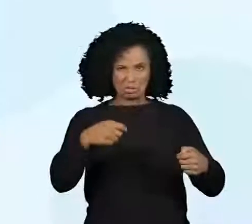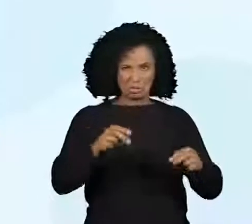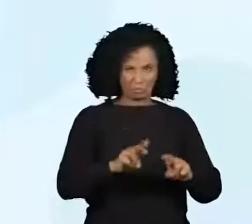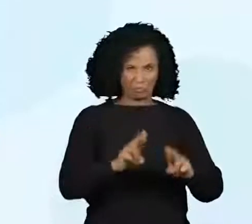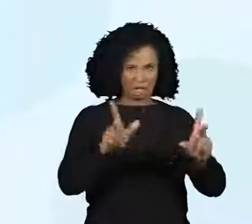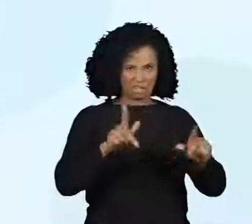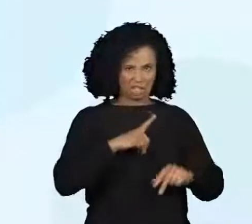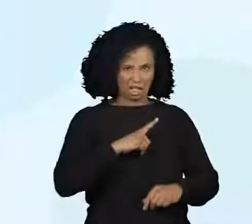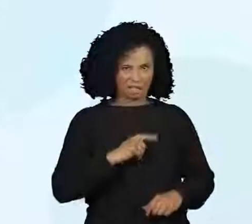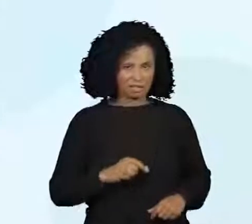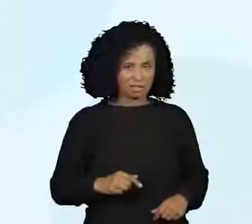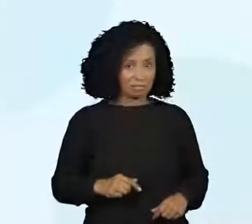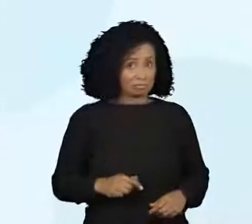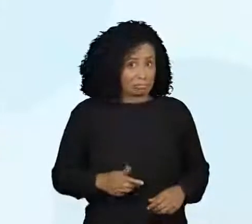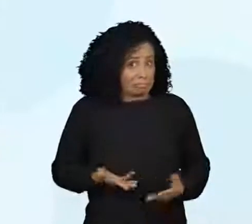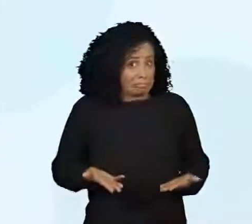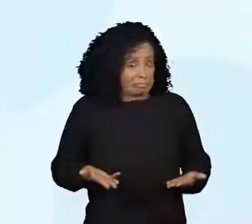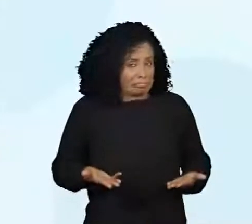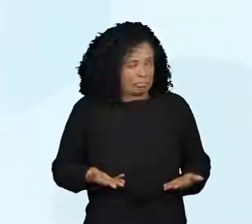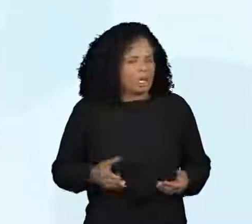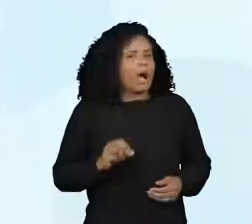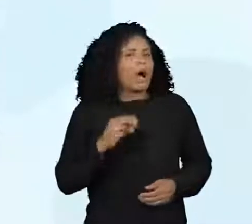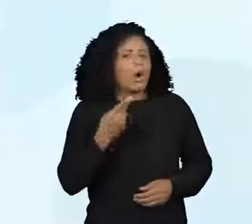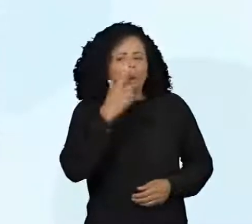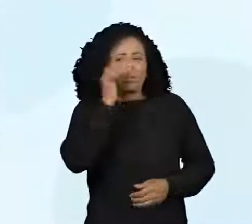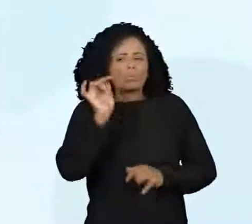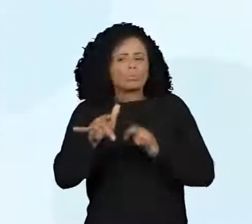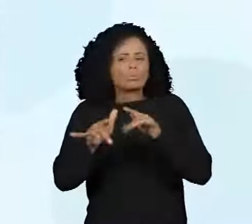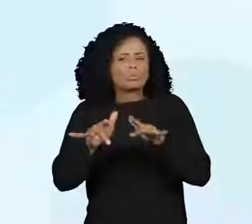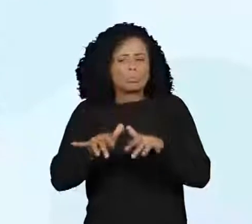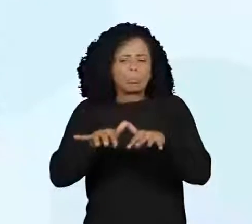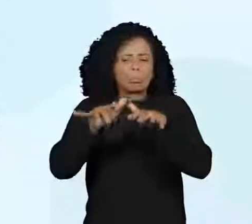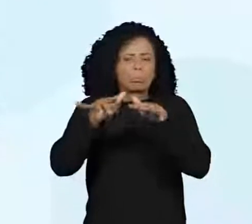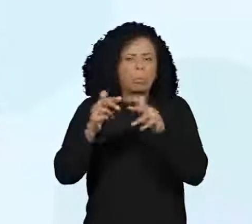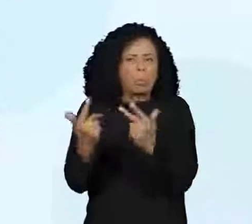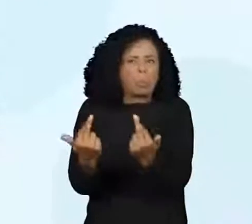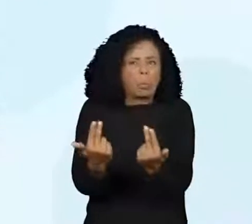descobrir hoje. Ou lixo é tudo igual? Acompanhe o texto comigo.